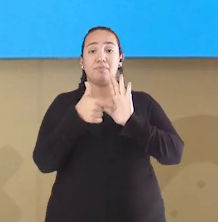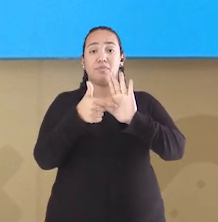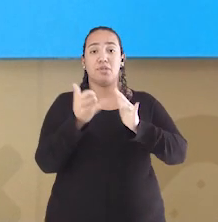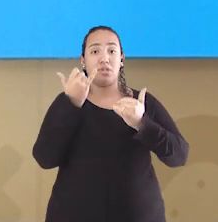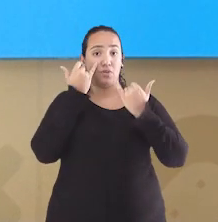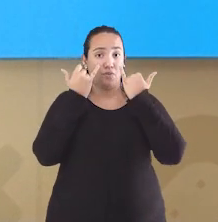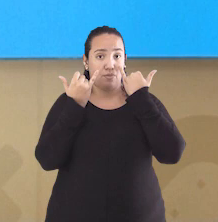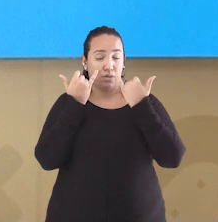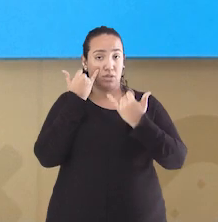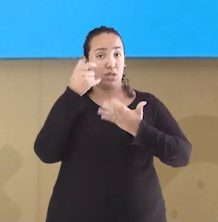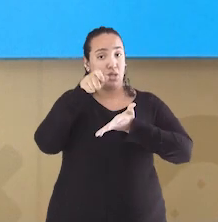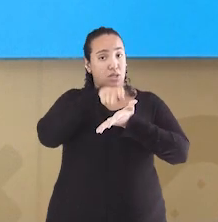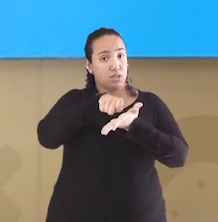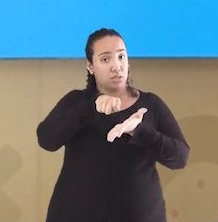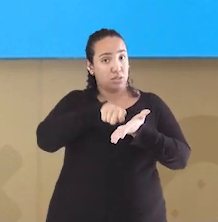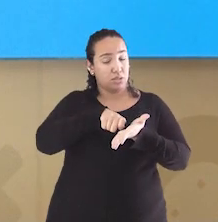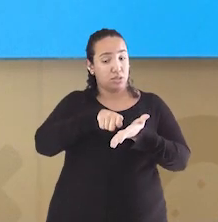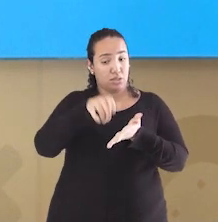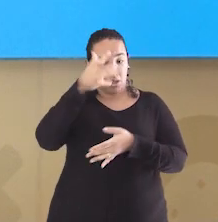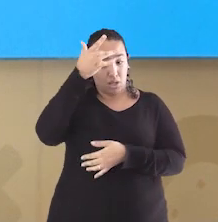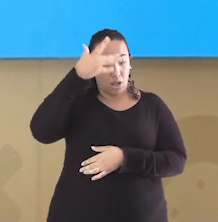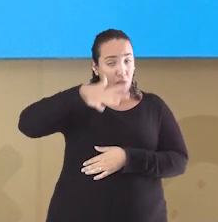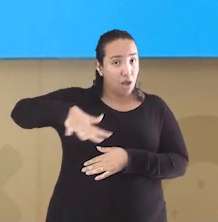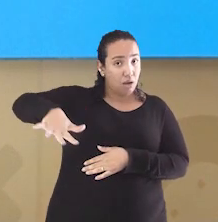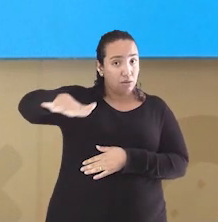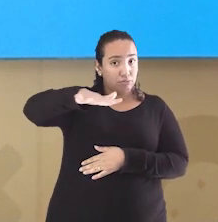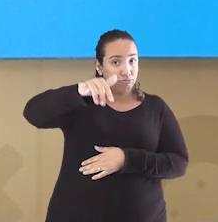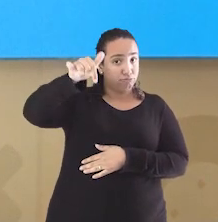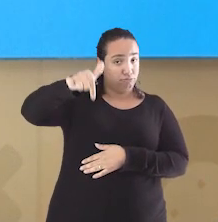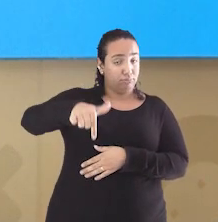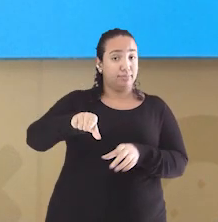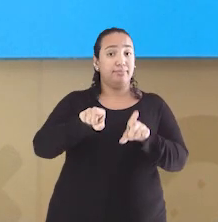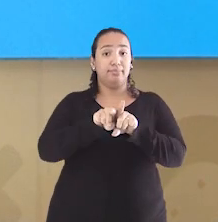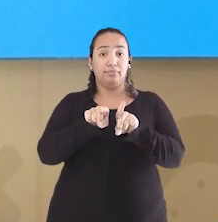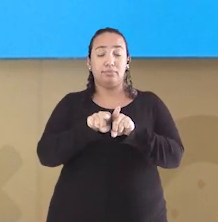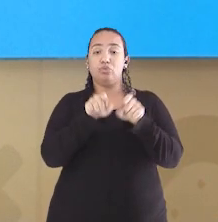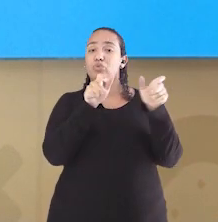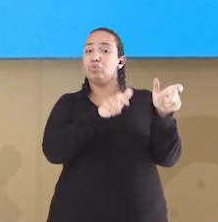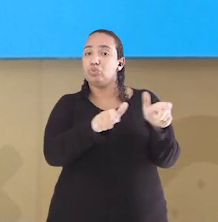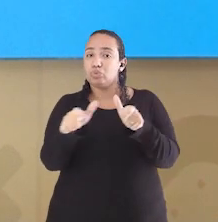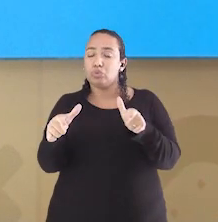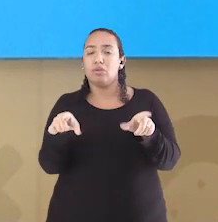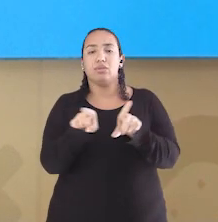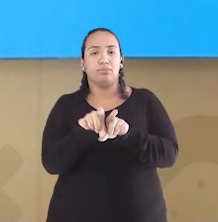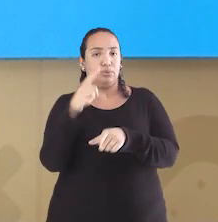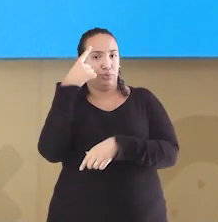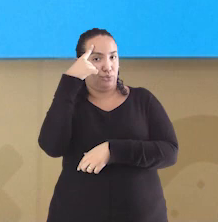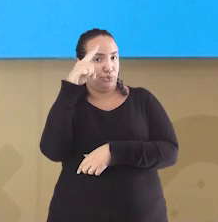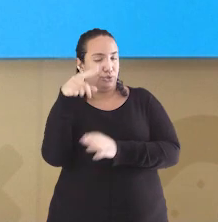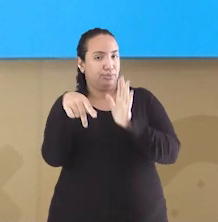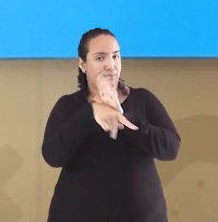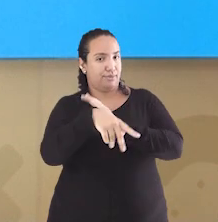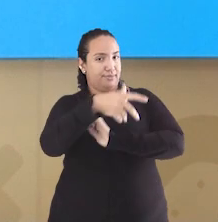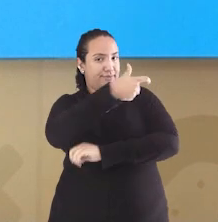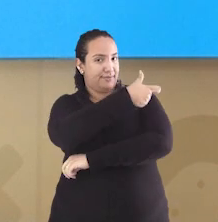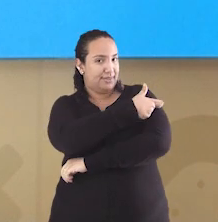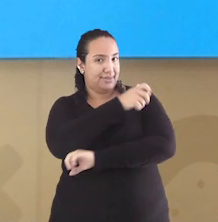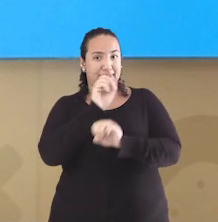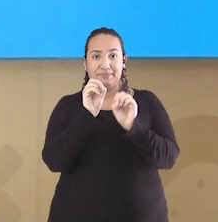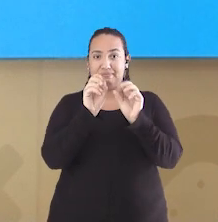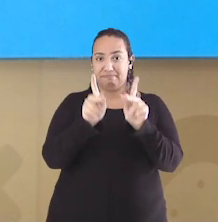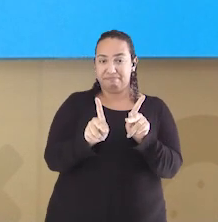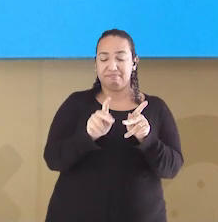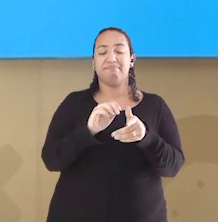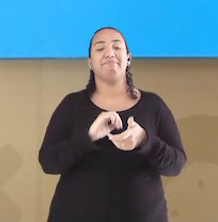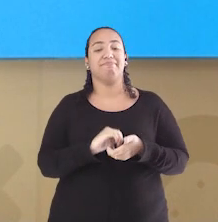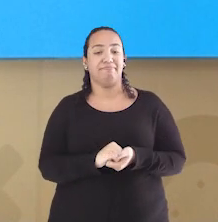apresentadas informações escritas sobre o público-alvo da campanha e também os locais e as datas de vacinação,